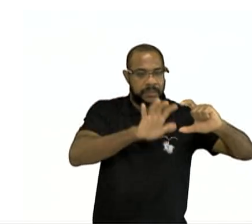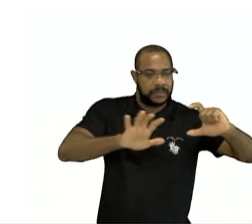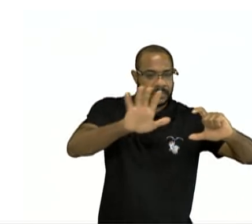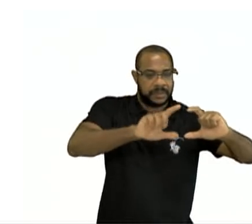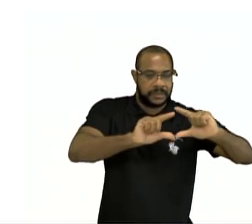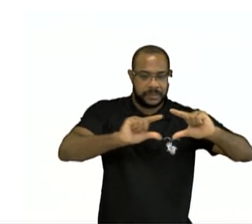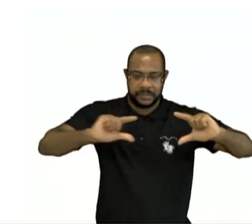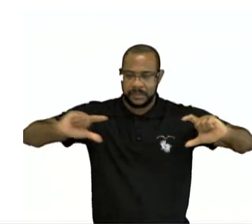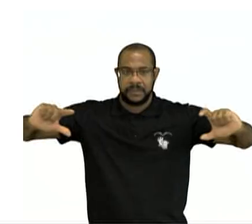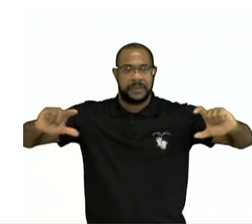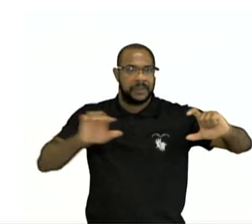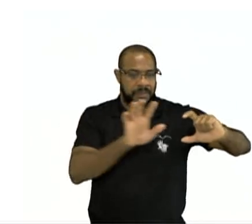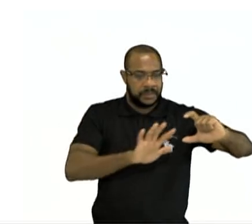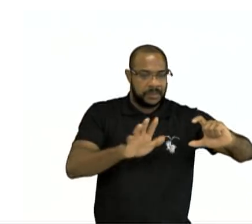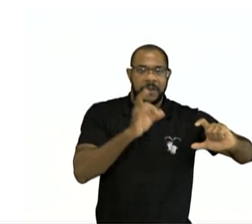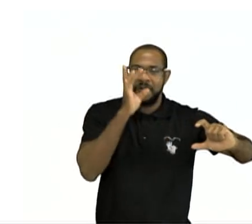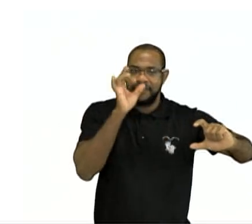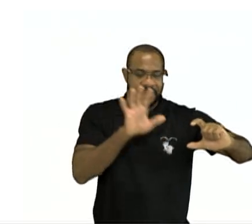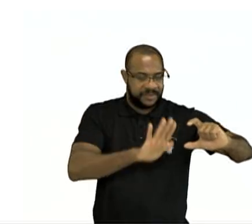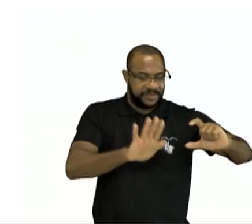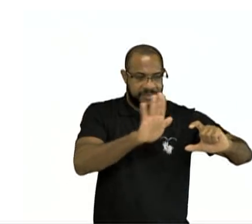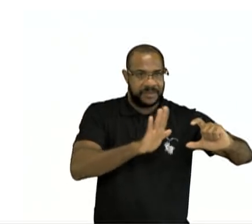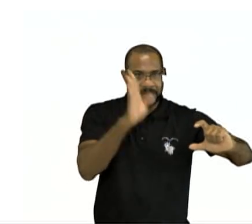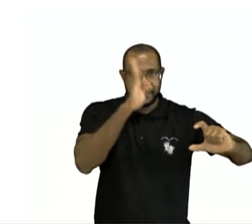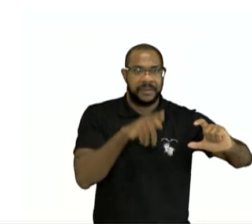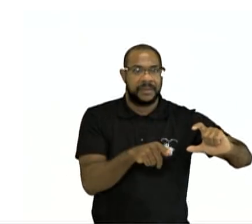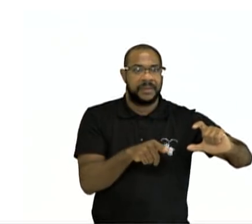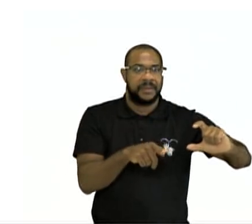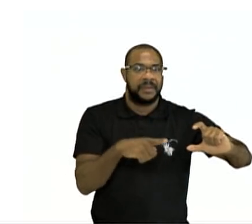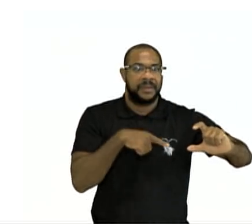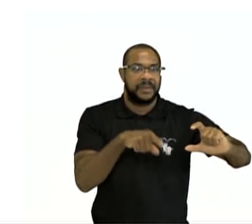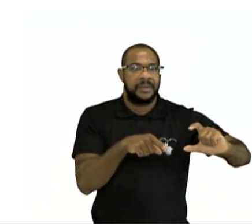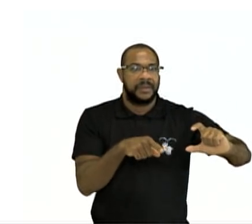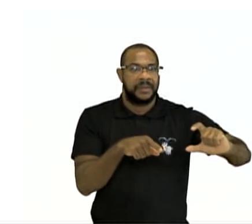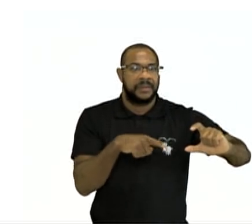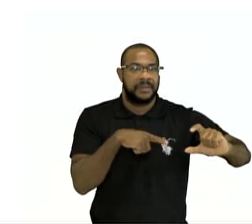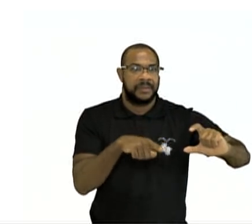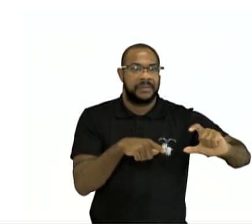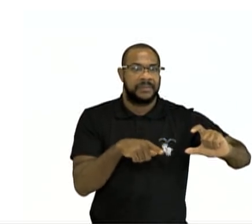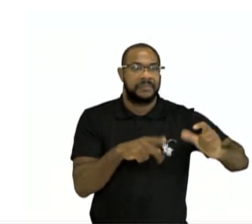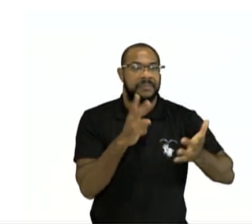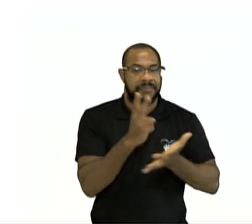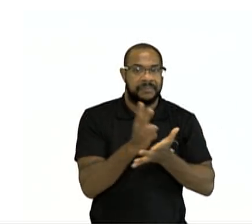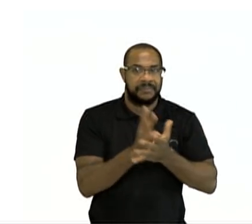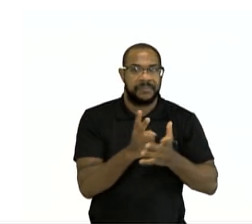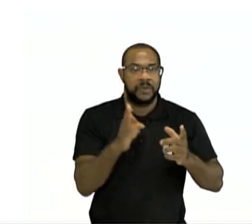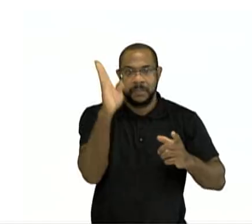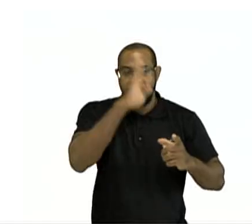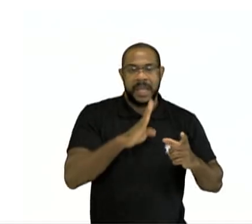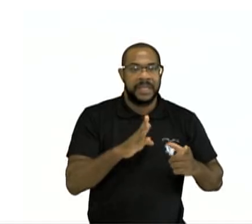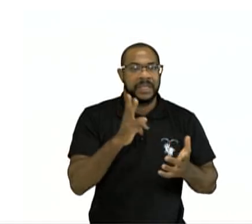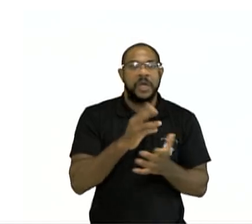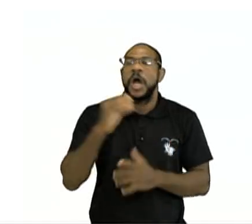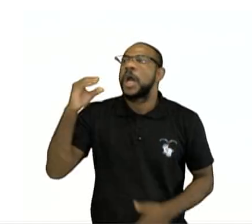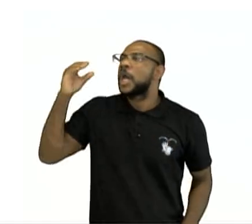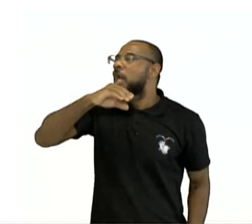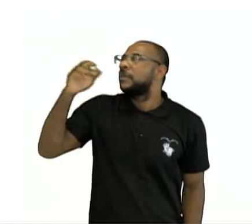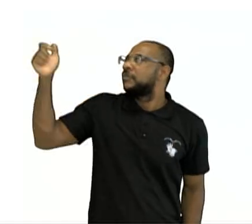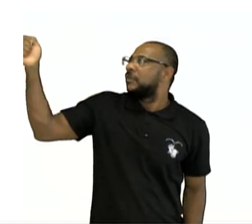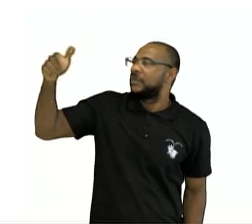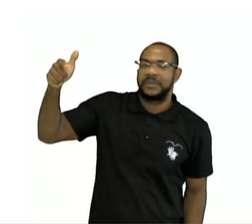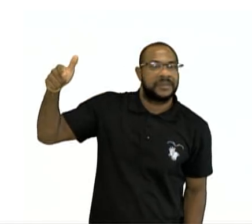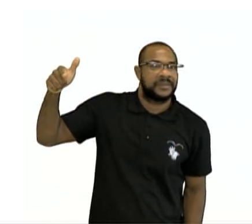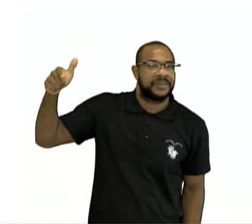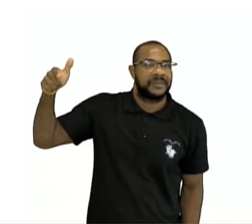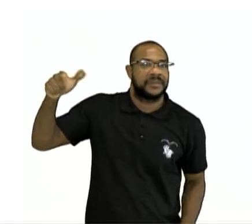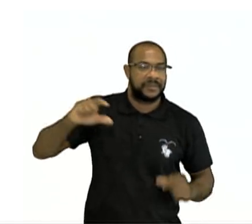vocês verem em verde ali, né? Está com a maior parte do seu território na zona tropical, ou seja, na